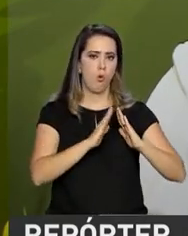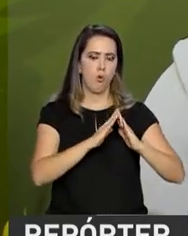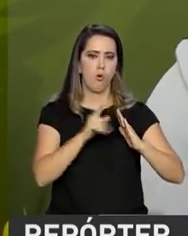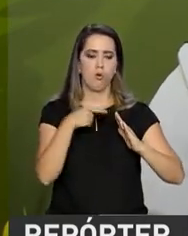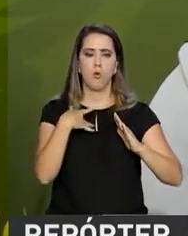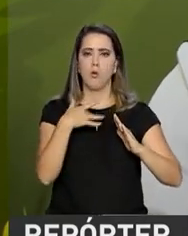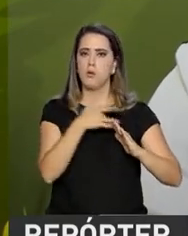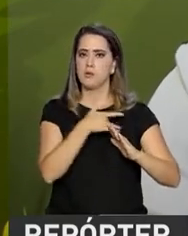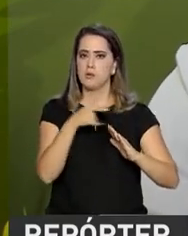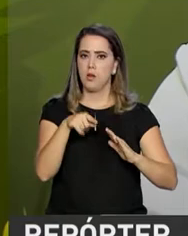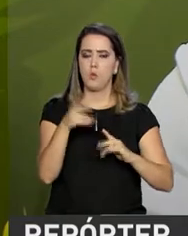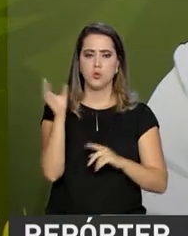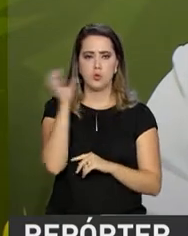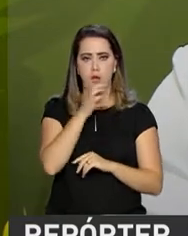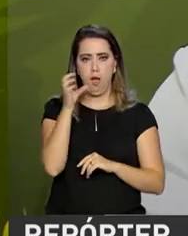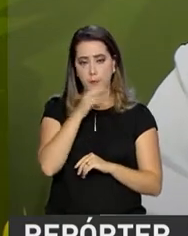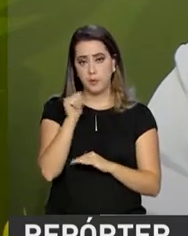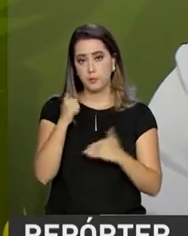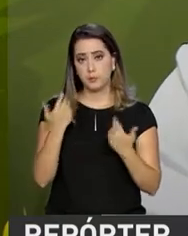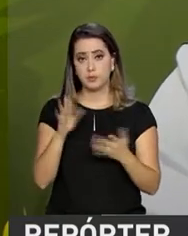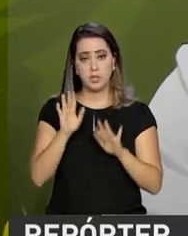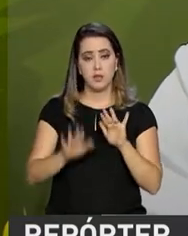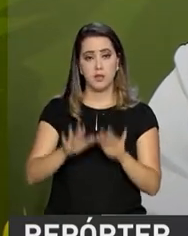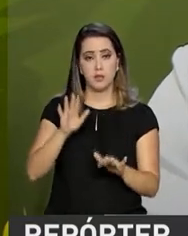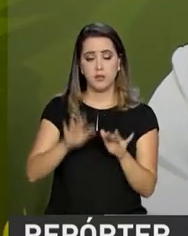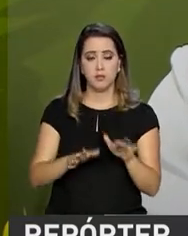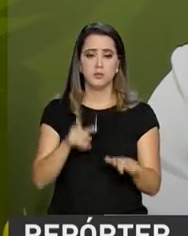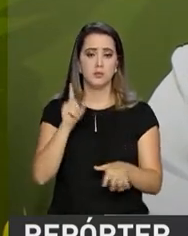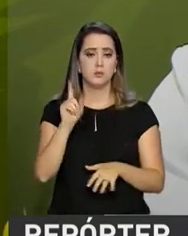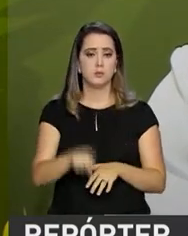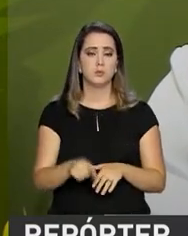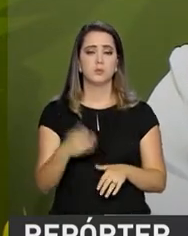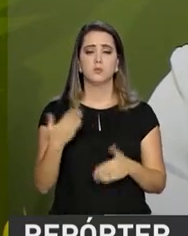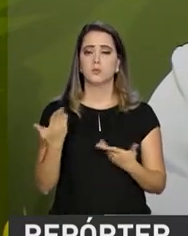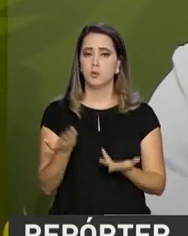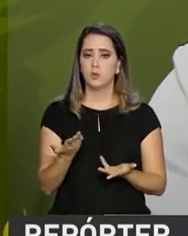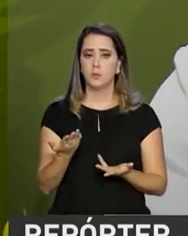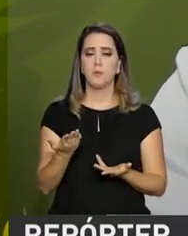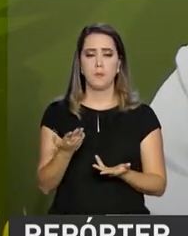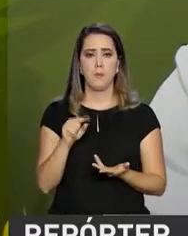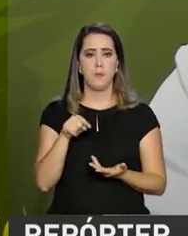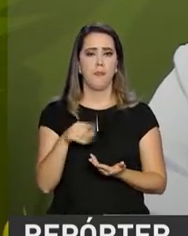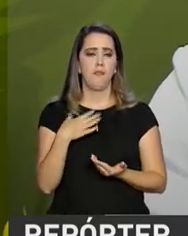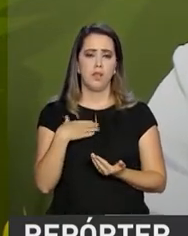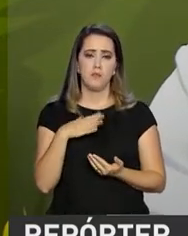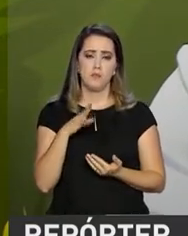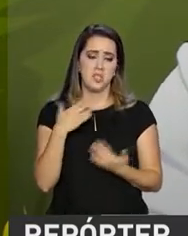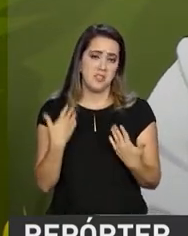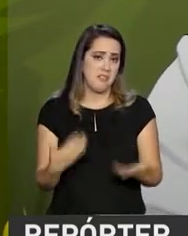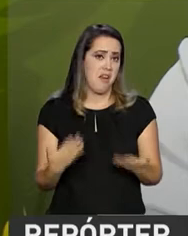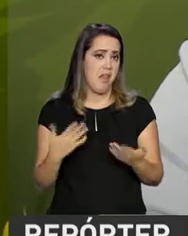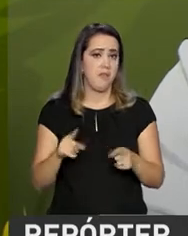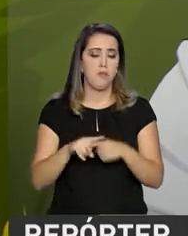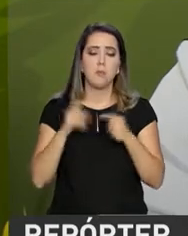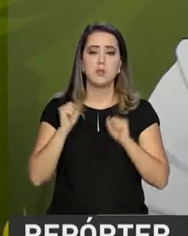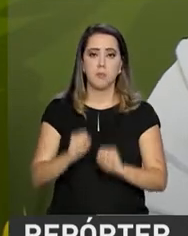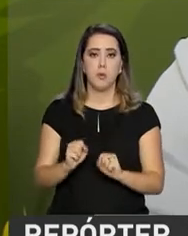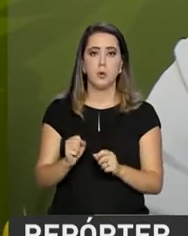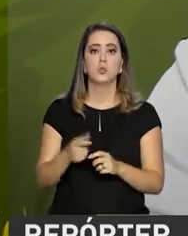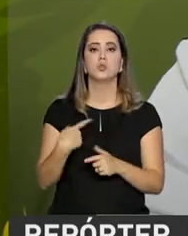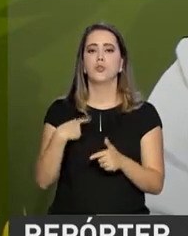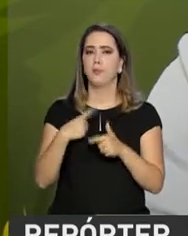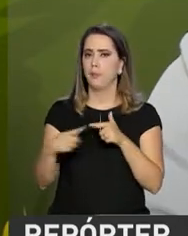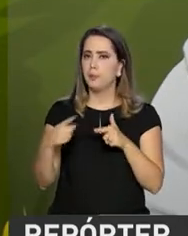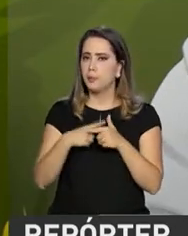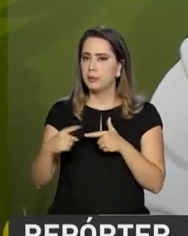mas o mais rápido possível em manifestações que às vezes é costumam ter quadros leves mas como a gente citou às vezes podem ter